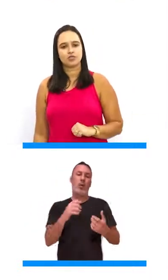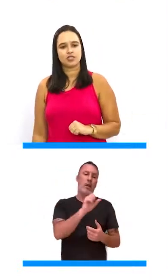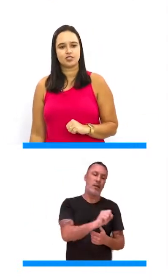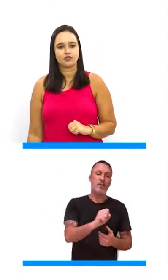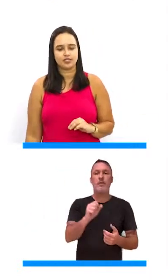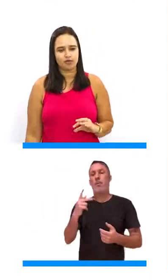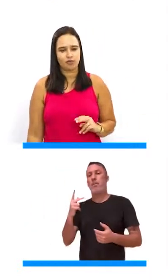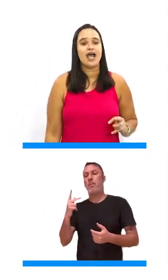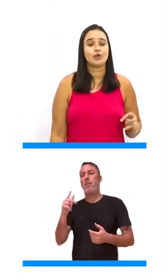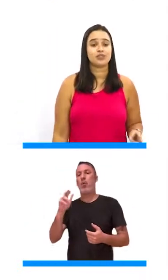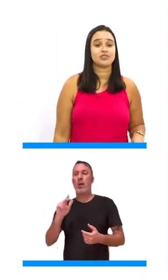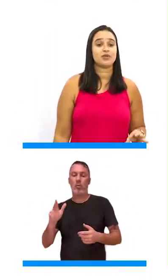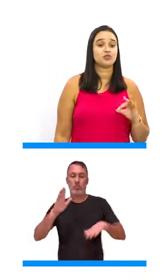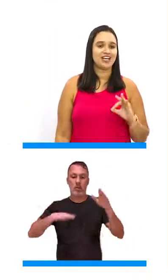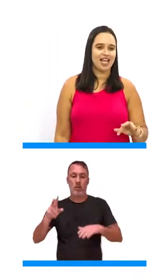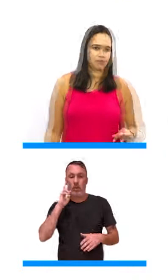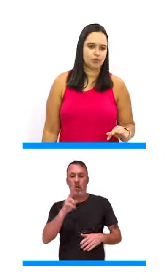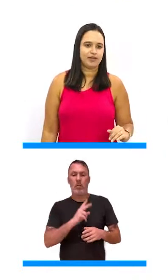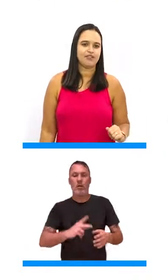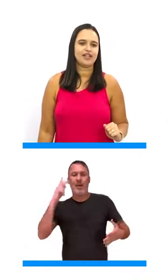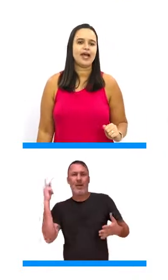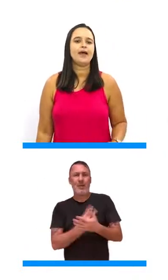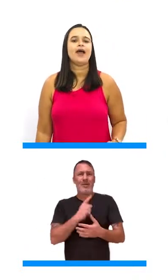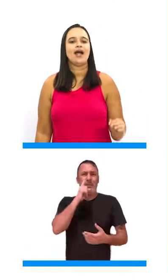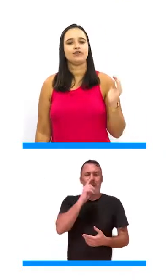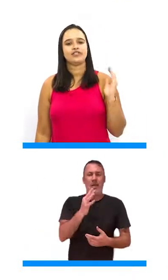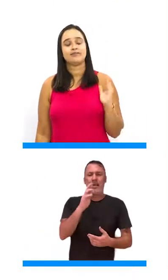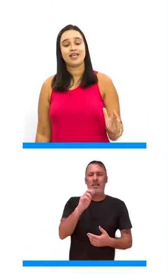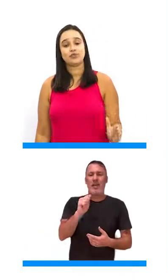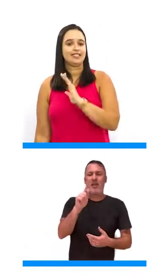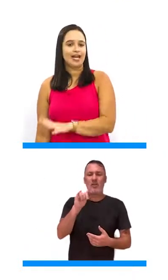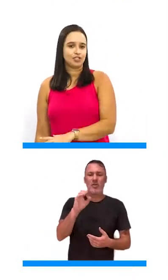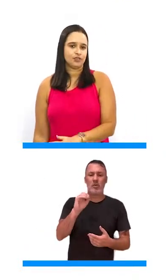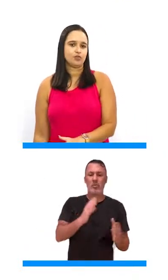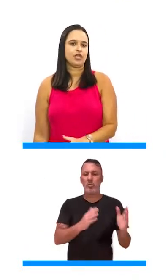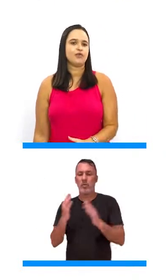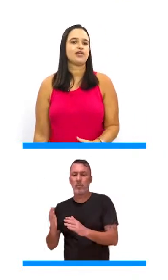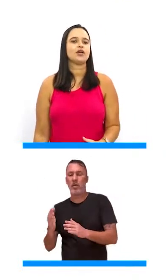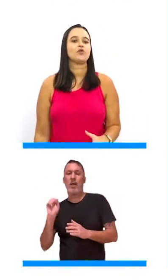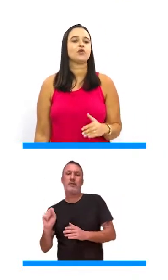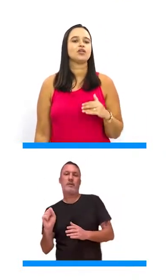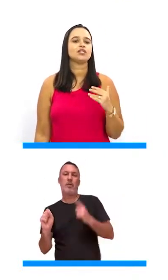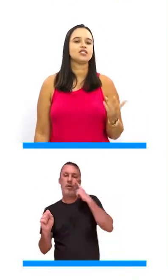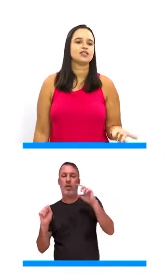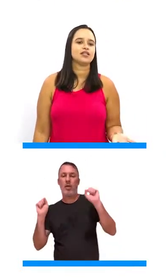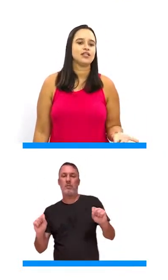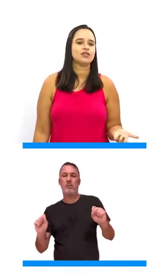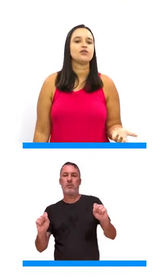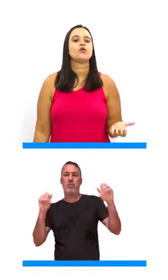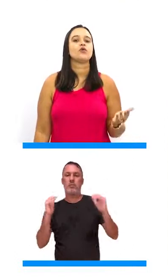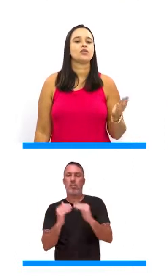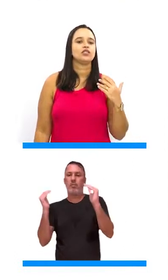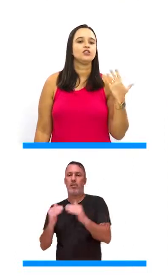desse substantivo. Então, vamos lá. Acontecimento trágico. Como é que vai ficar? Acontecimentos trágicos. Eu tenho aí a concordância aí,